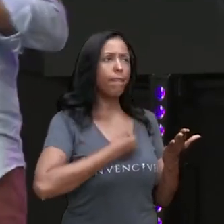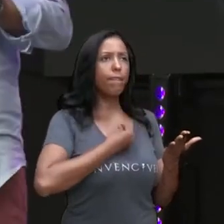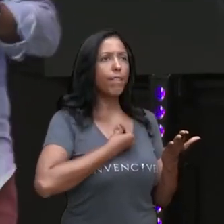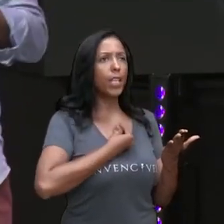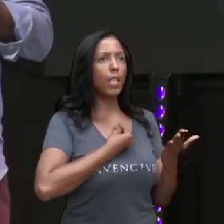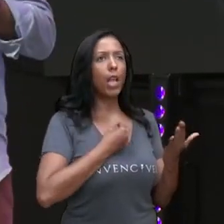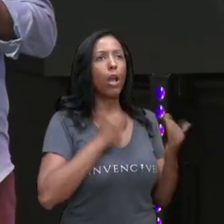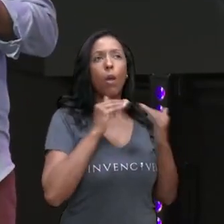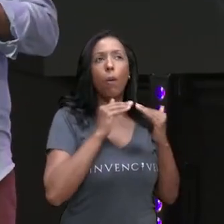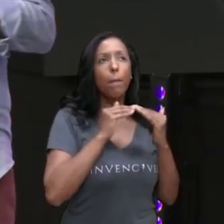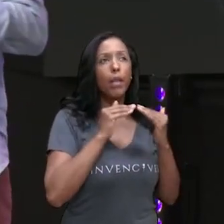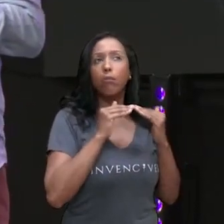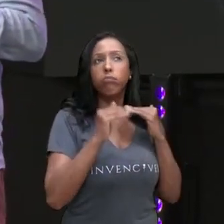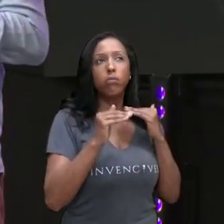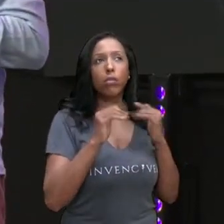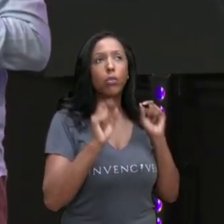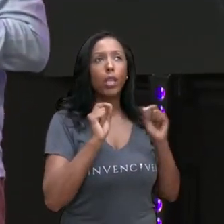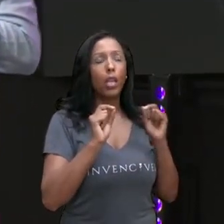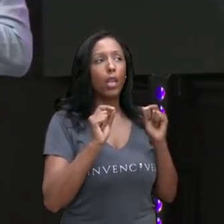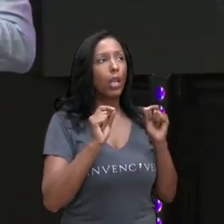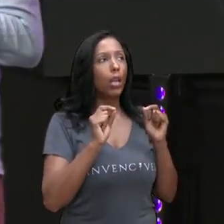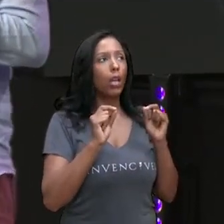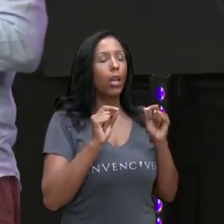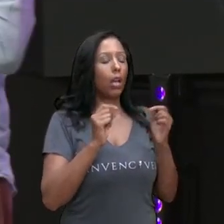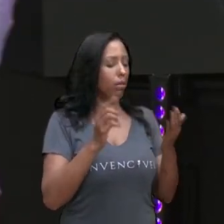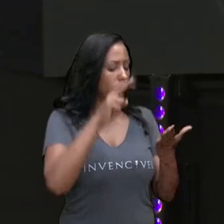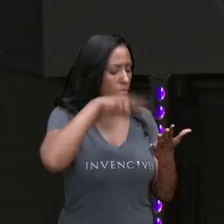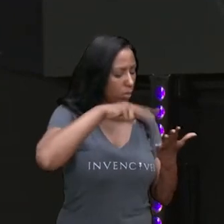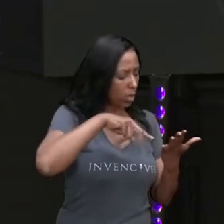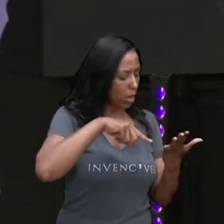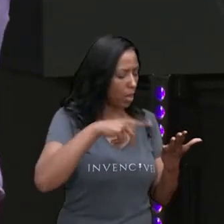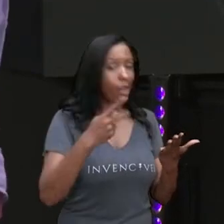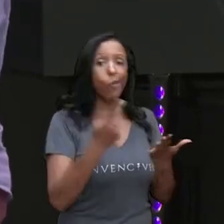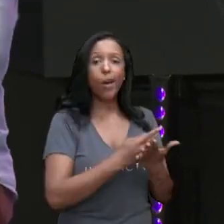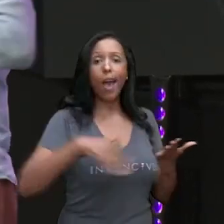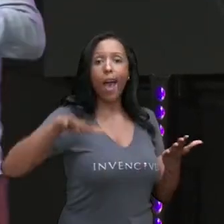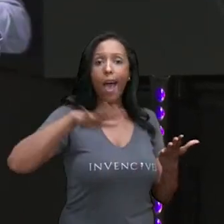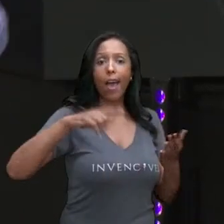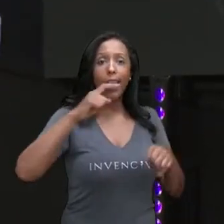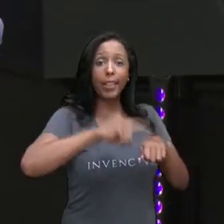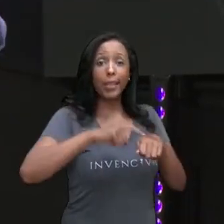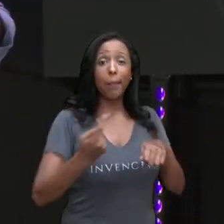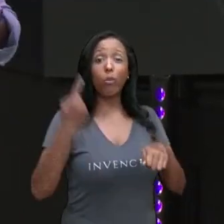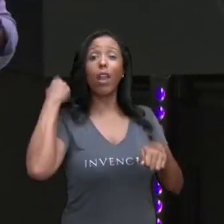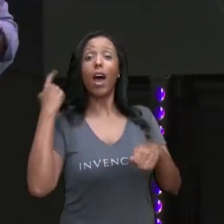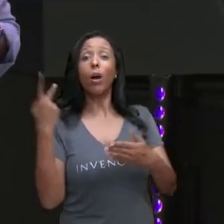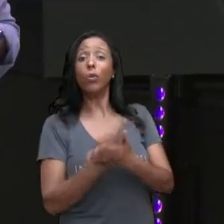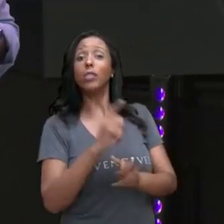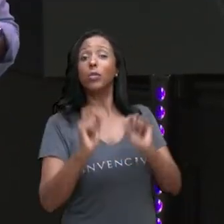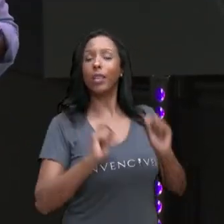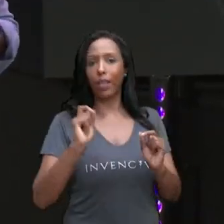O que isso tinha a ver para o pessoal da época? Qual é a promessa que eu tenho aqui? O que Deus requer de mim lendo